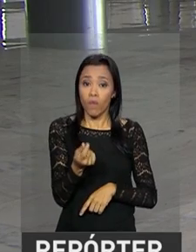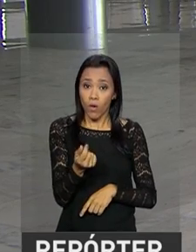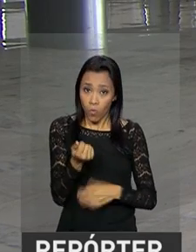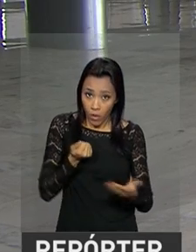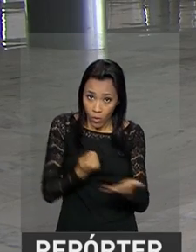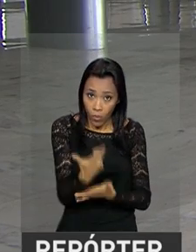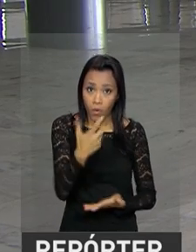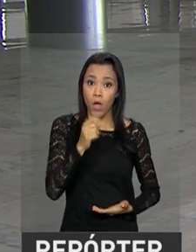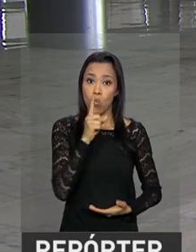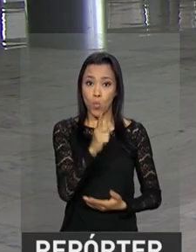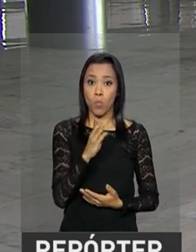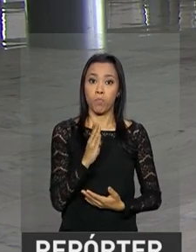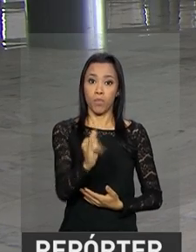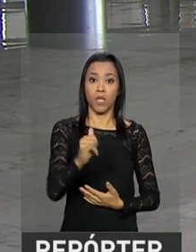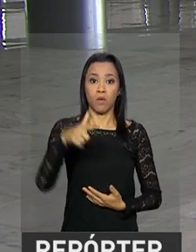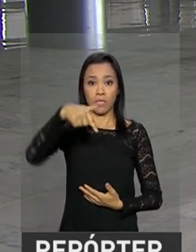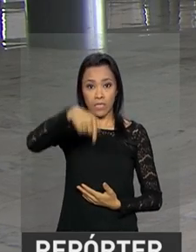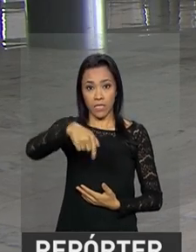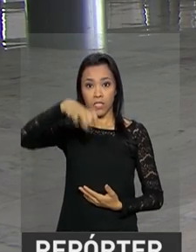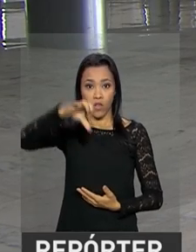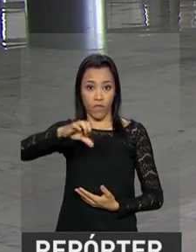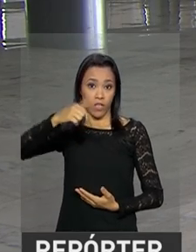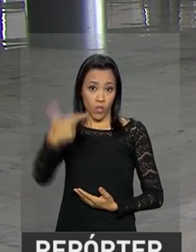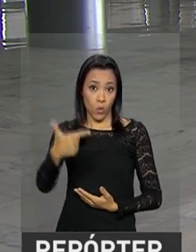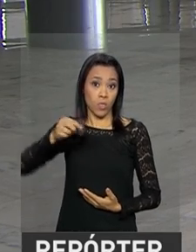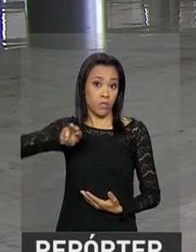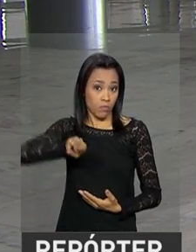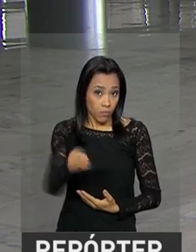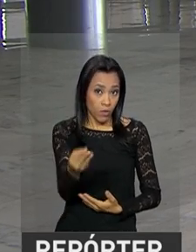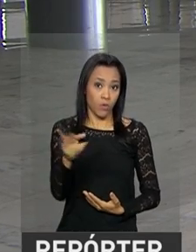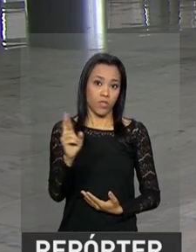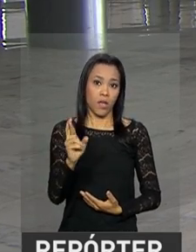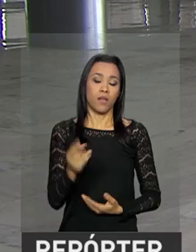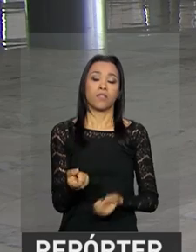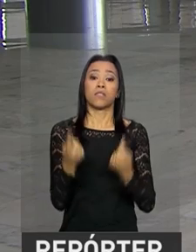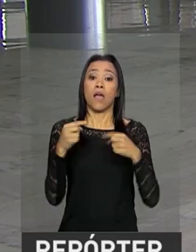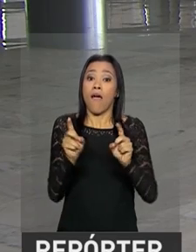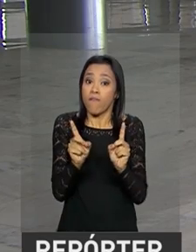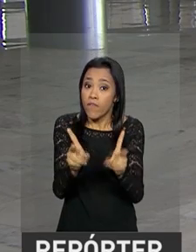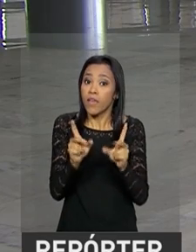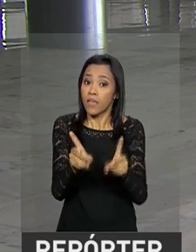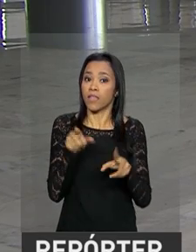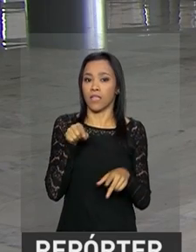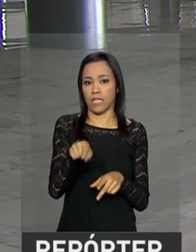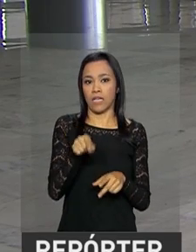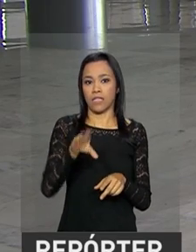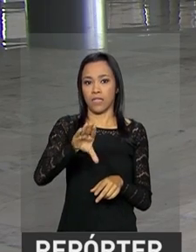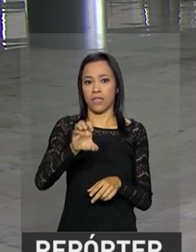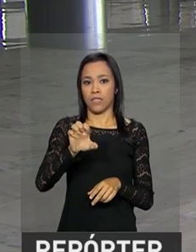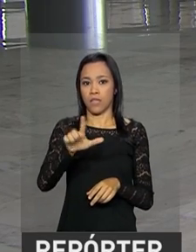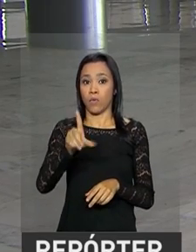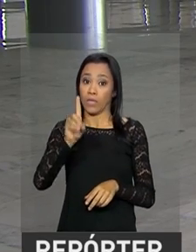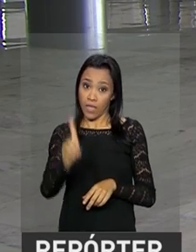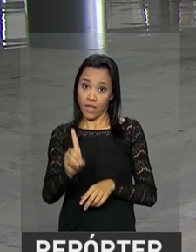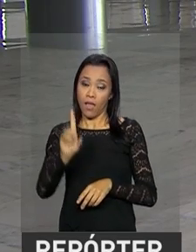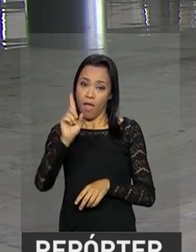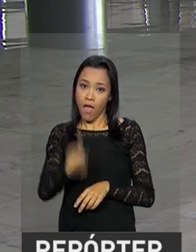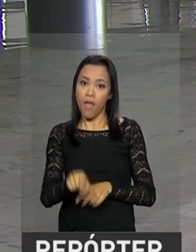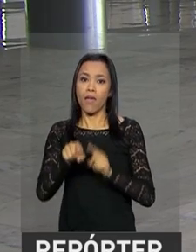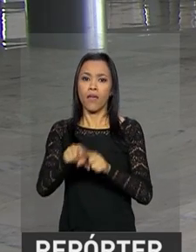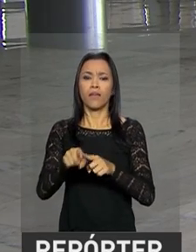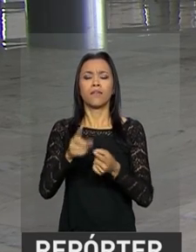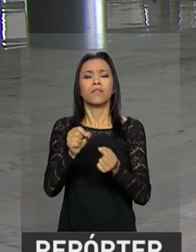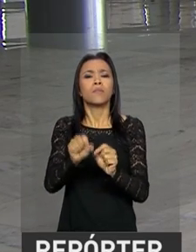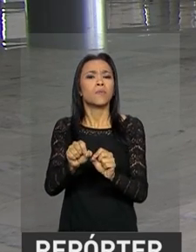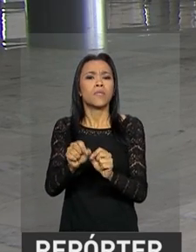companhia é de 1.792 milhões deais a venda da cgid será o primeiro teste para o projeto de